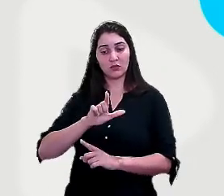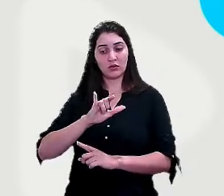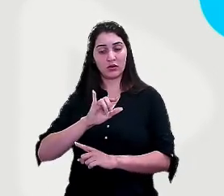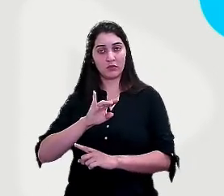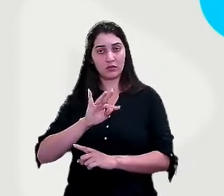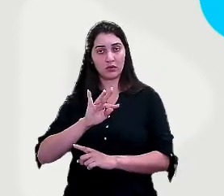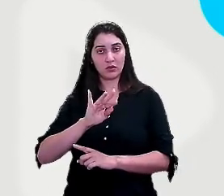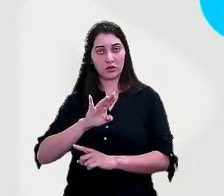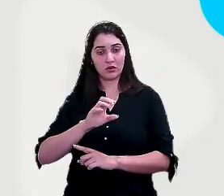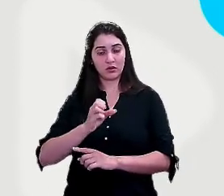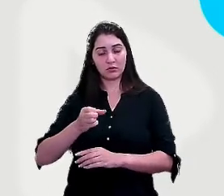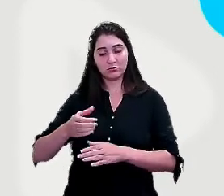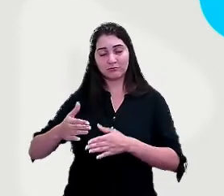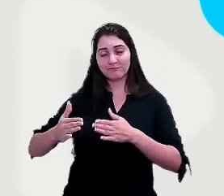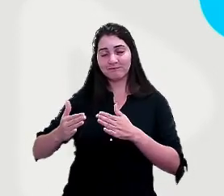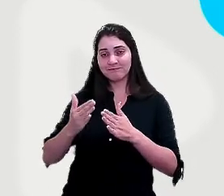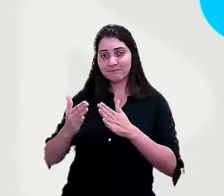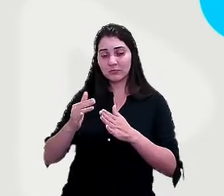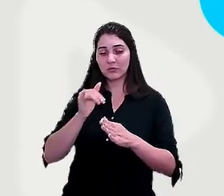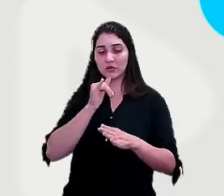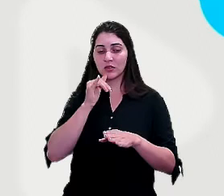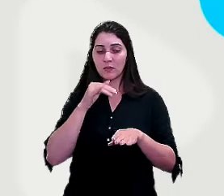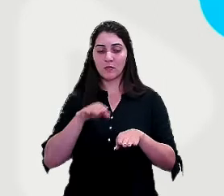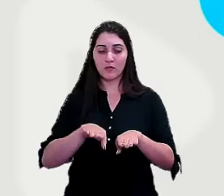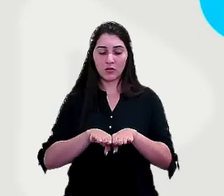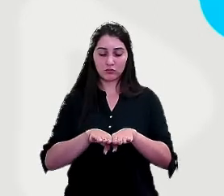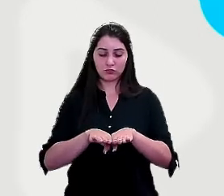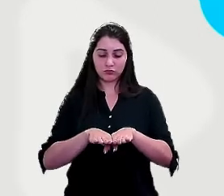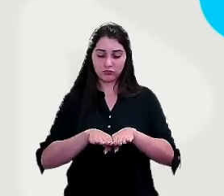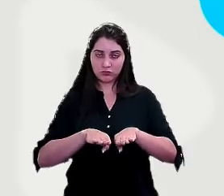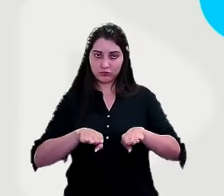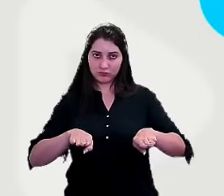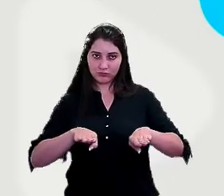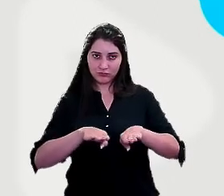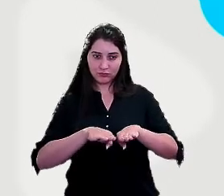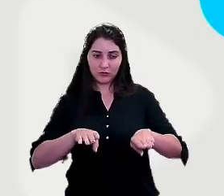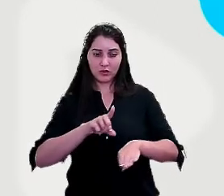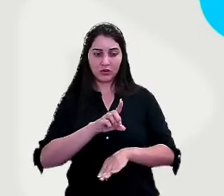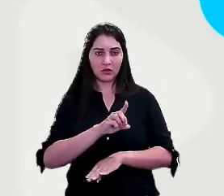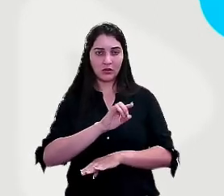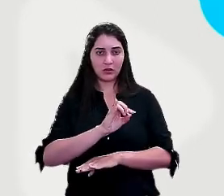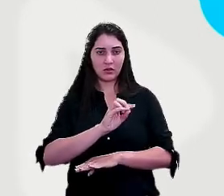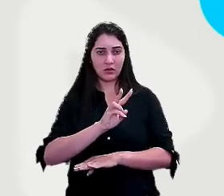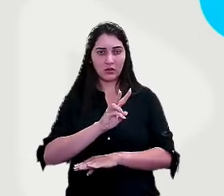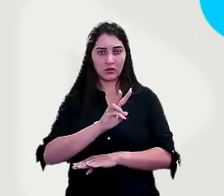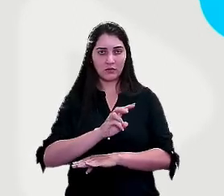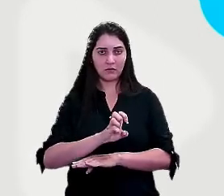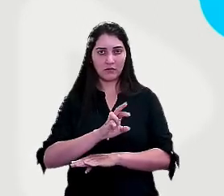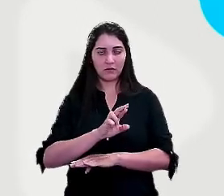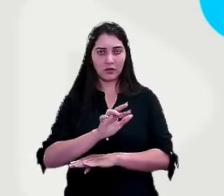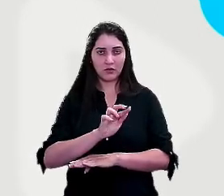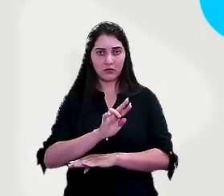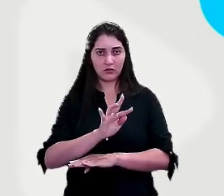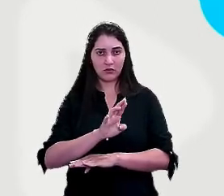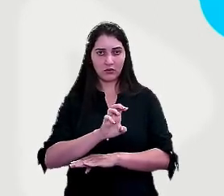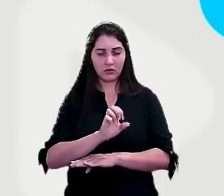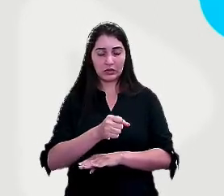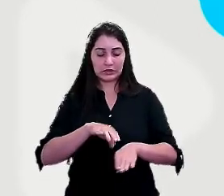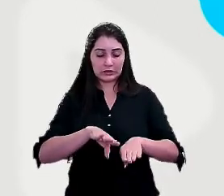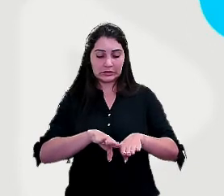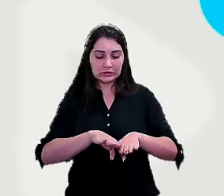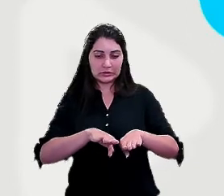placas, né? O limite divergente, onde as placas elas estão se afastando, né, em sentidos contrários.